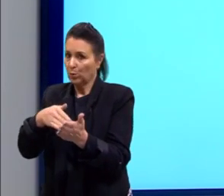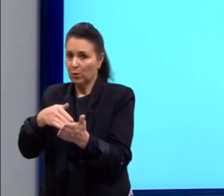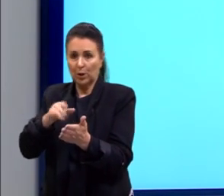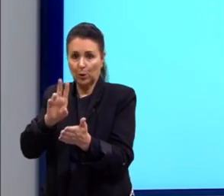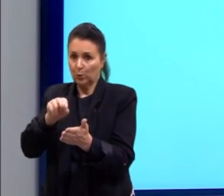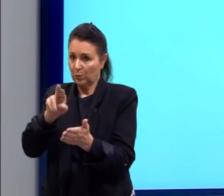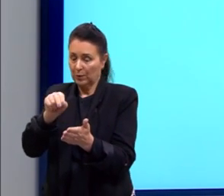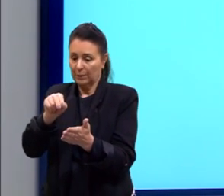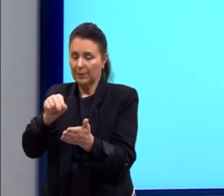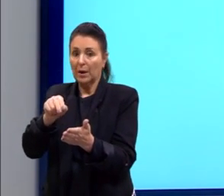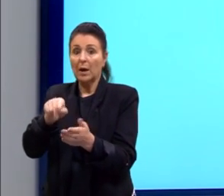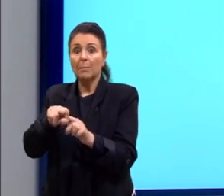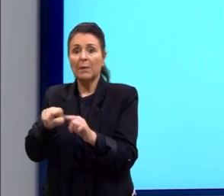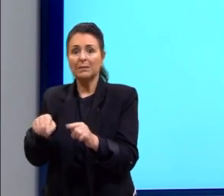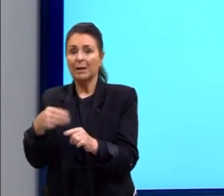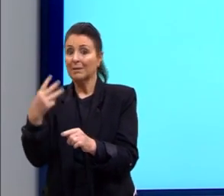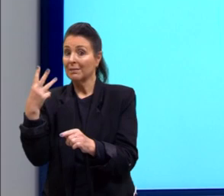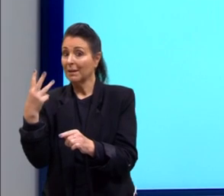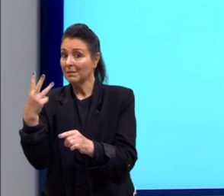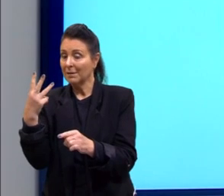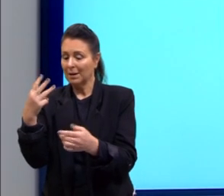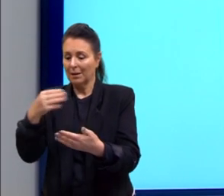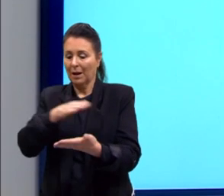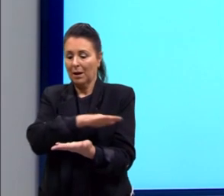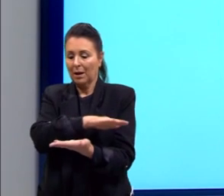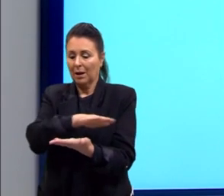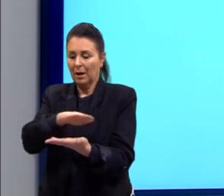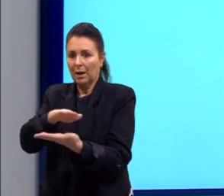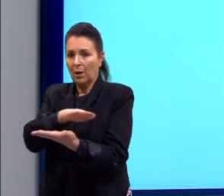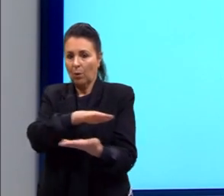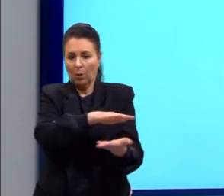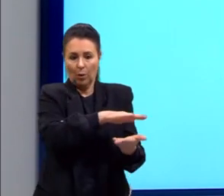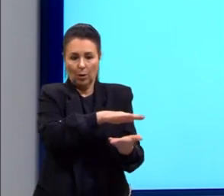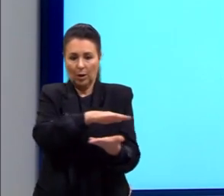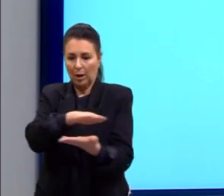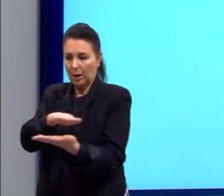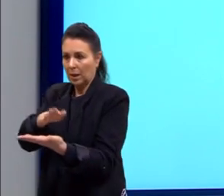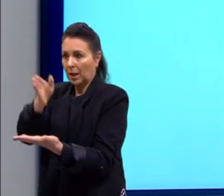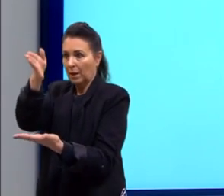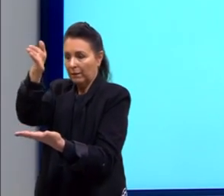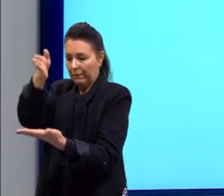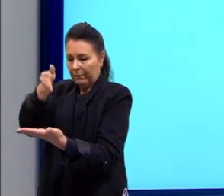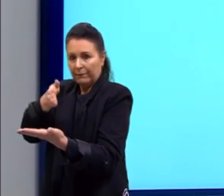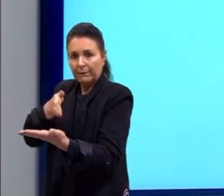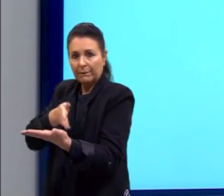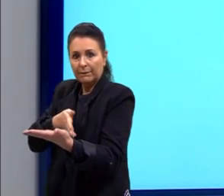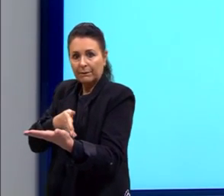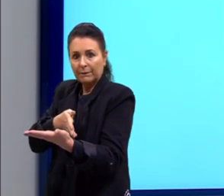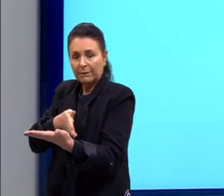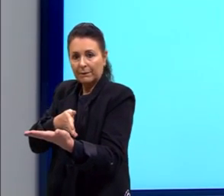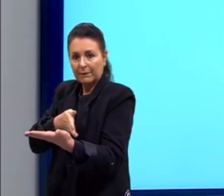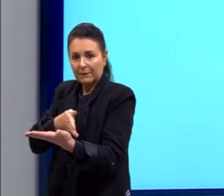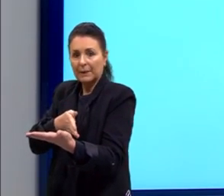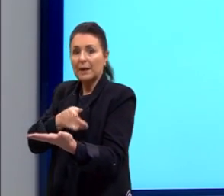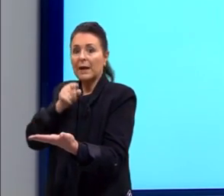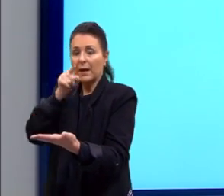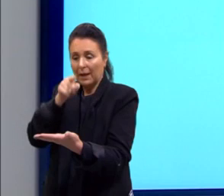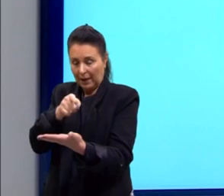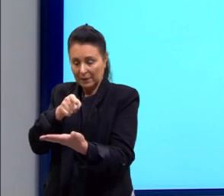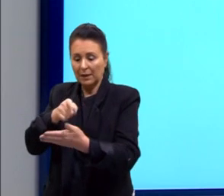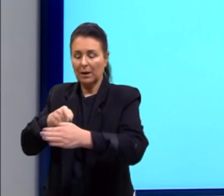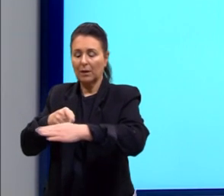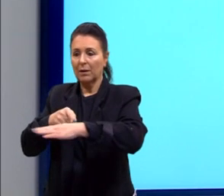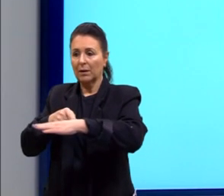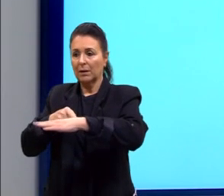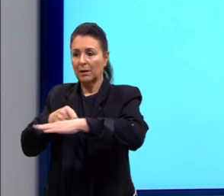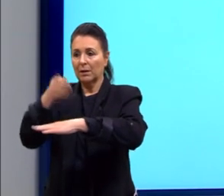porém temos uma terceira reta que é concorrente a estas duas retas paralelas esta que então que